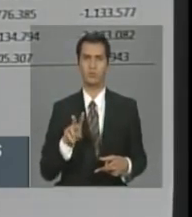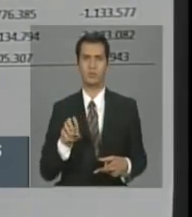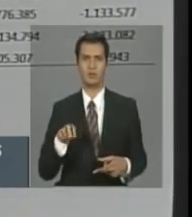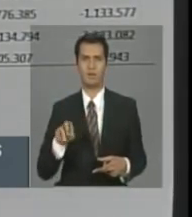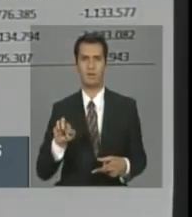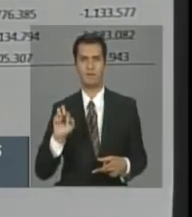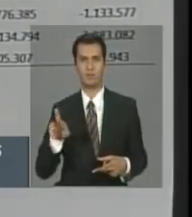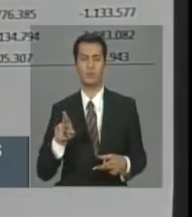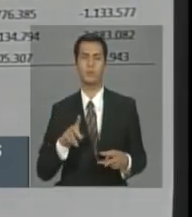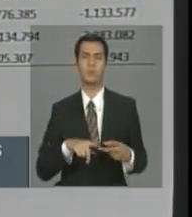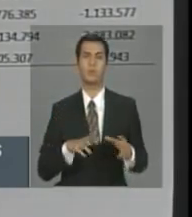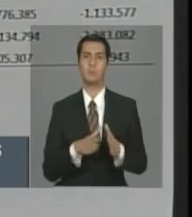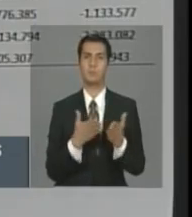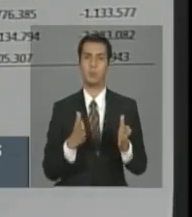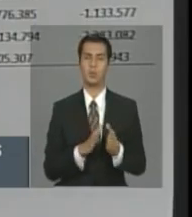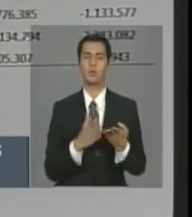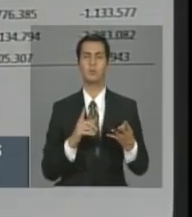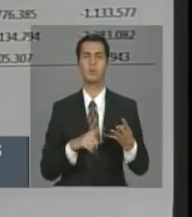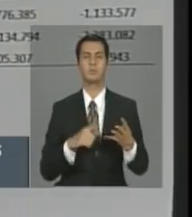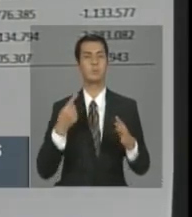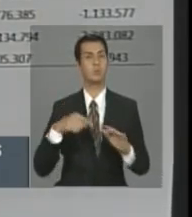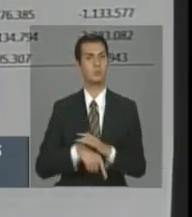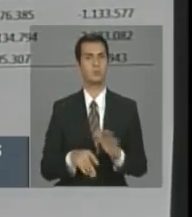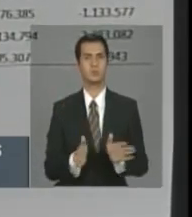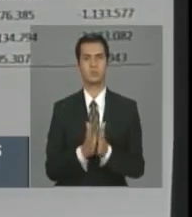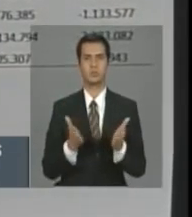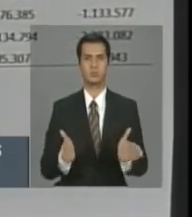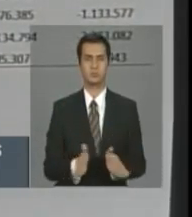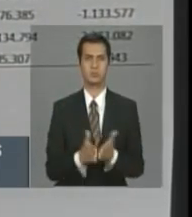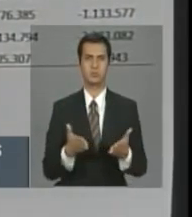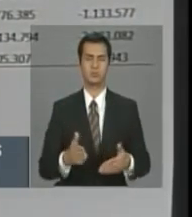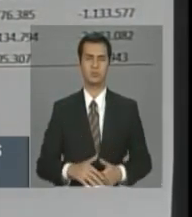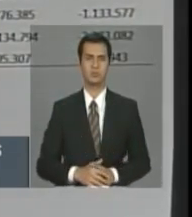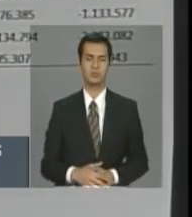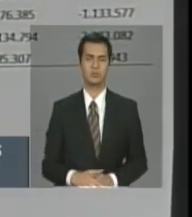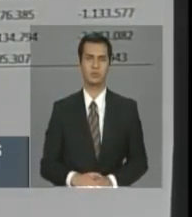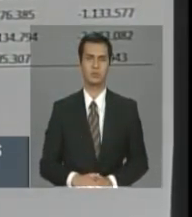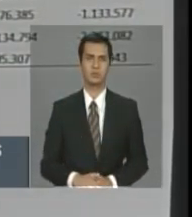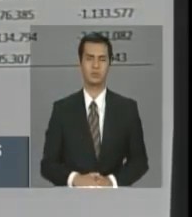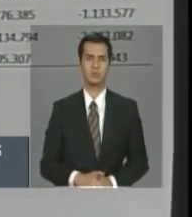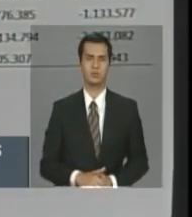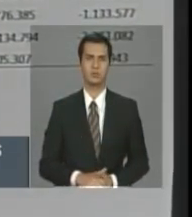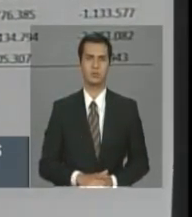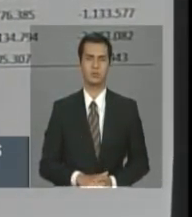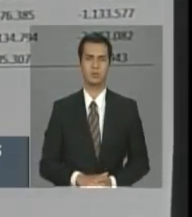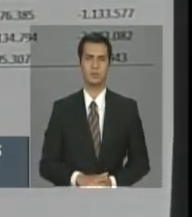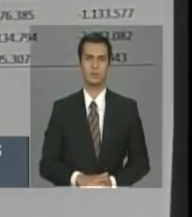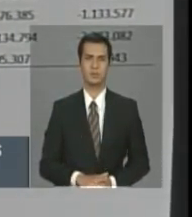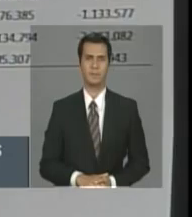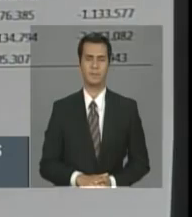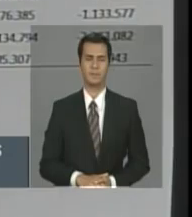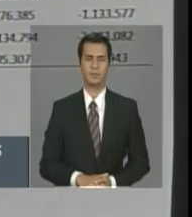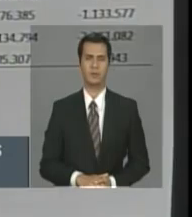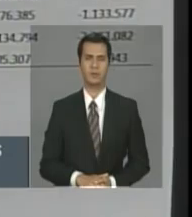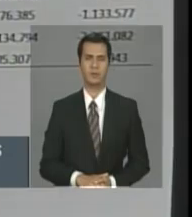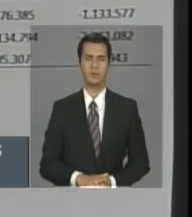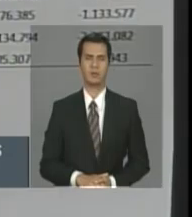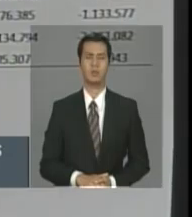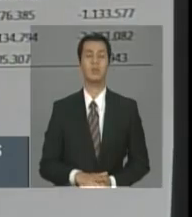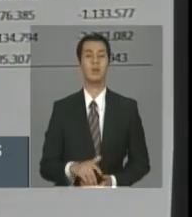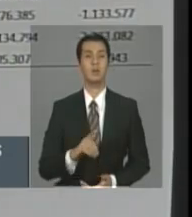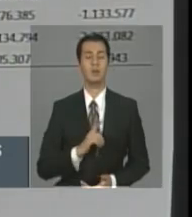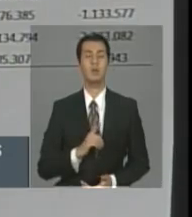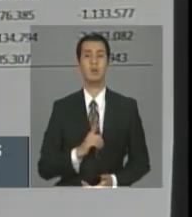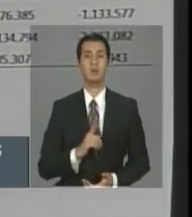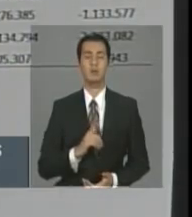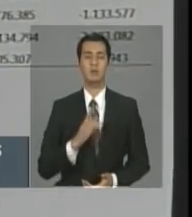R$70. O que acontece? Aquele mesmo, aquele gráficozinho nosso. Usando o recorte de R$70,